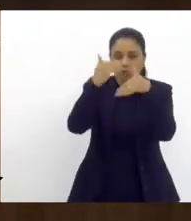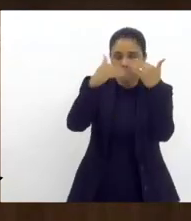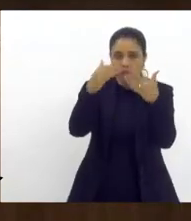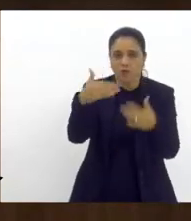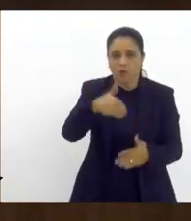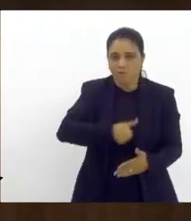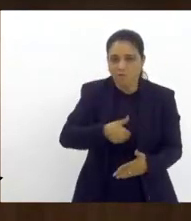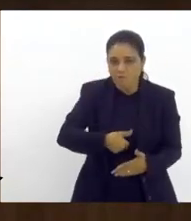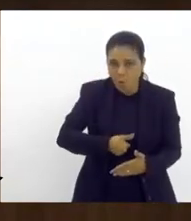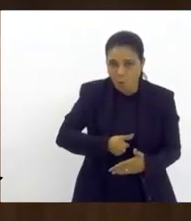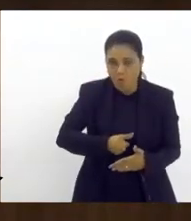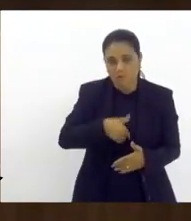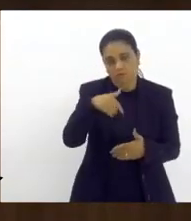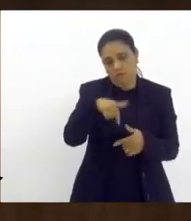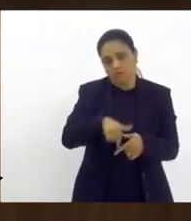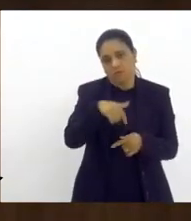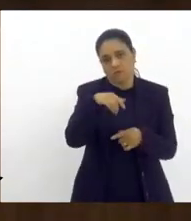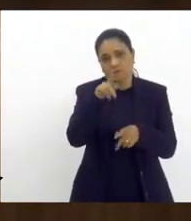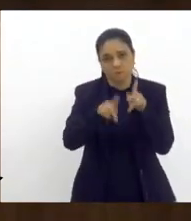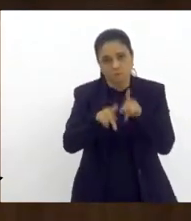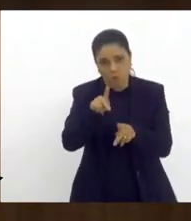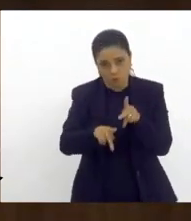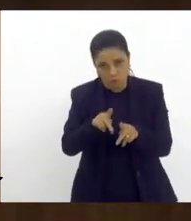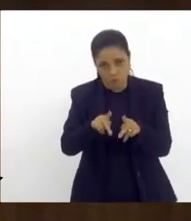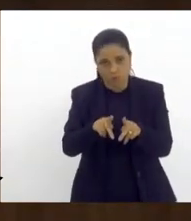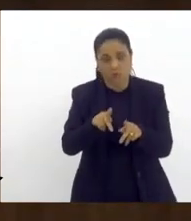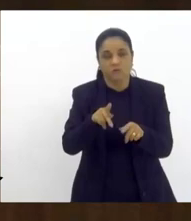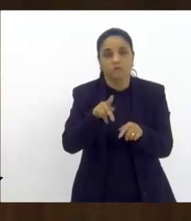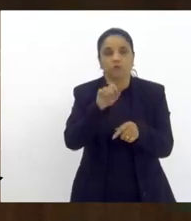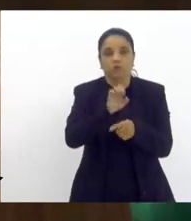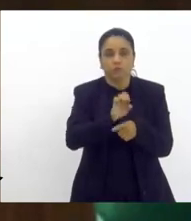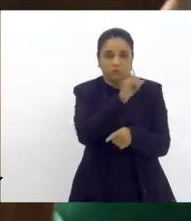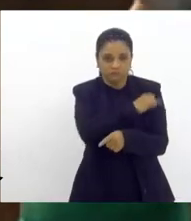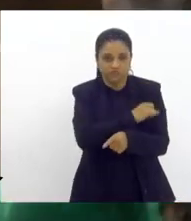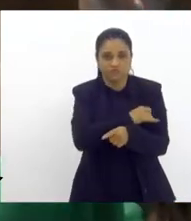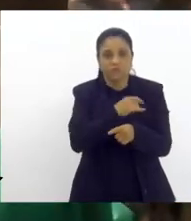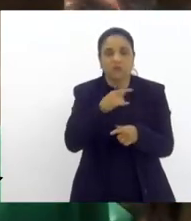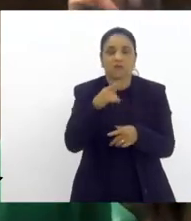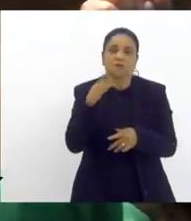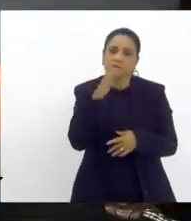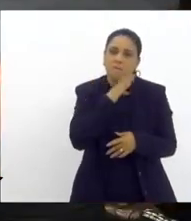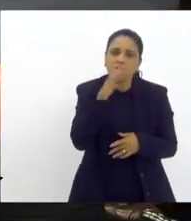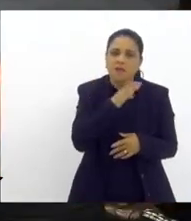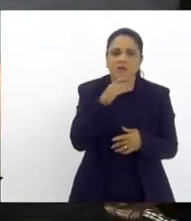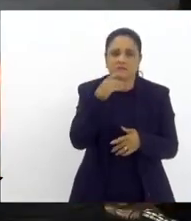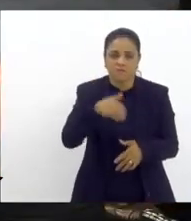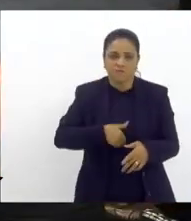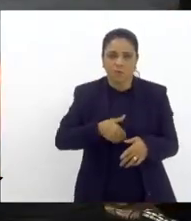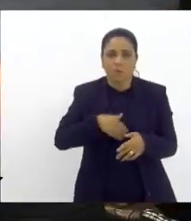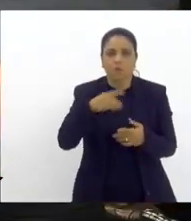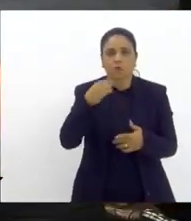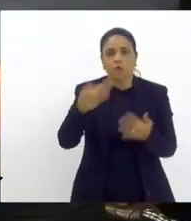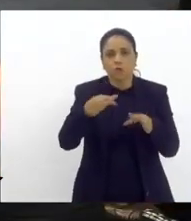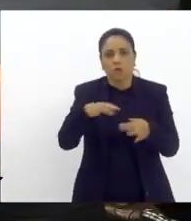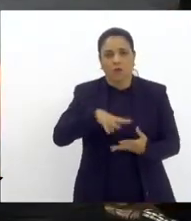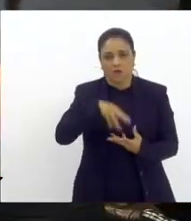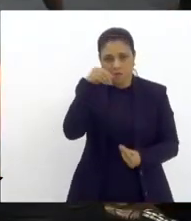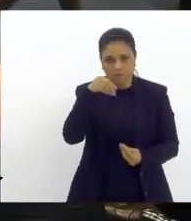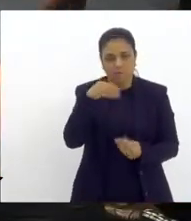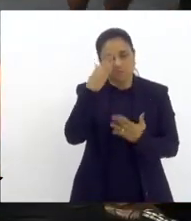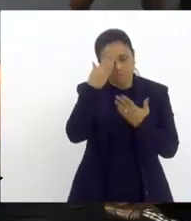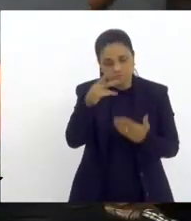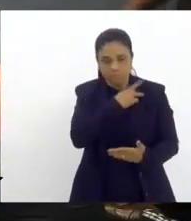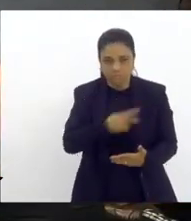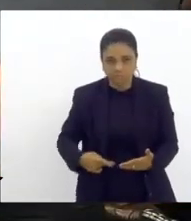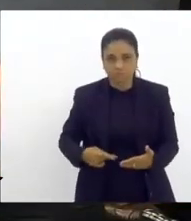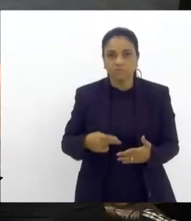fome no estado do Rio de Janeiro a fome não só tem pressa a fome dói na alma muito obrigada senhor presidente para discutir